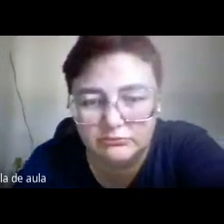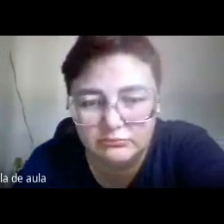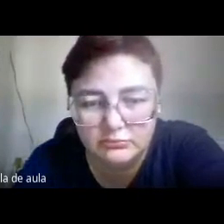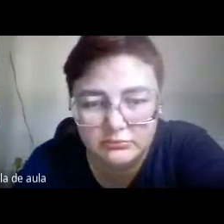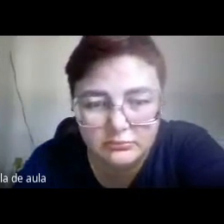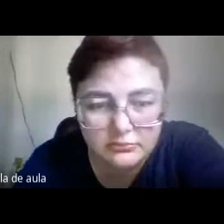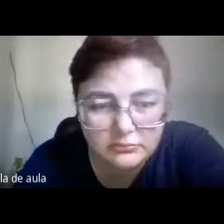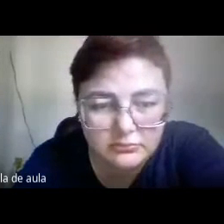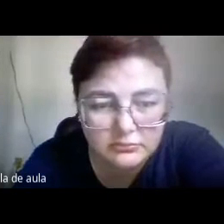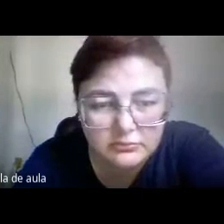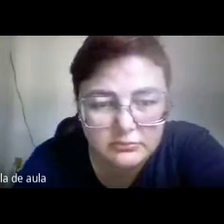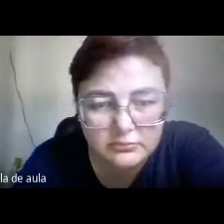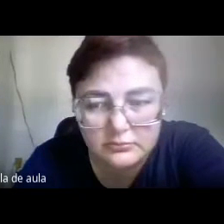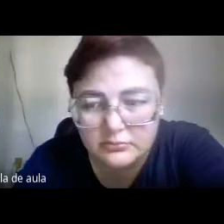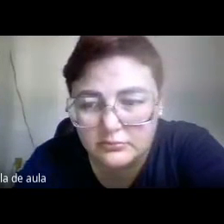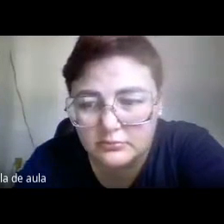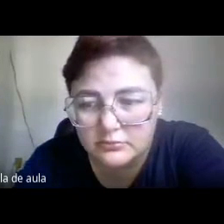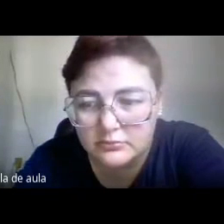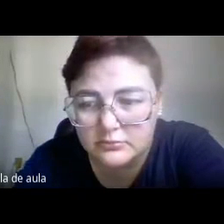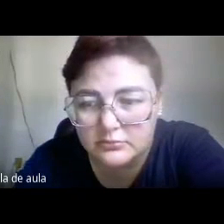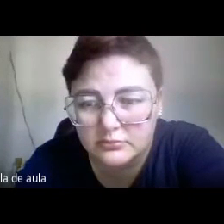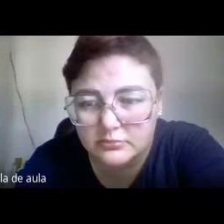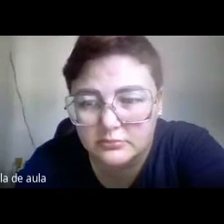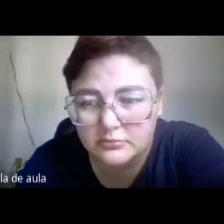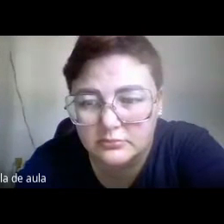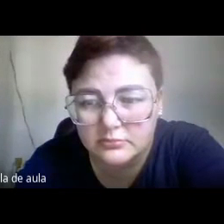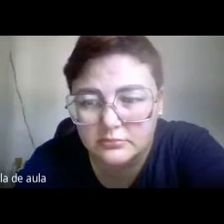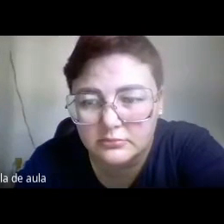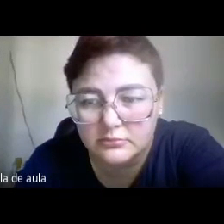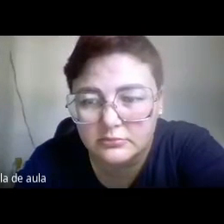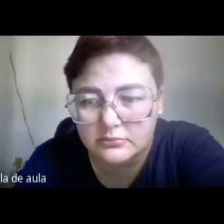Não foi atividade.